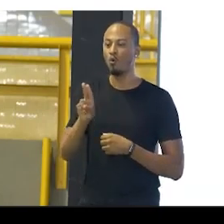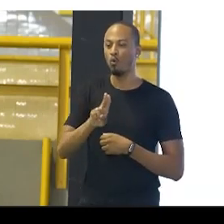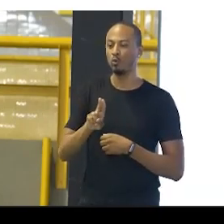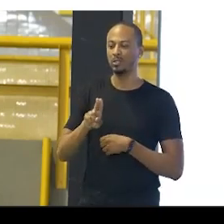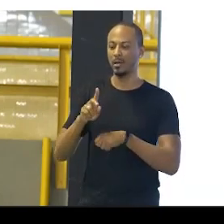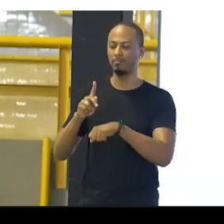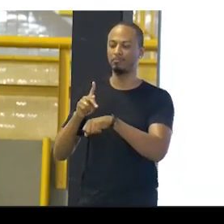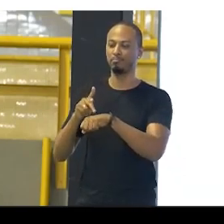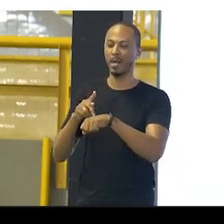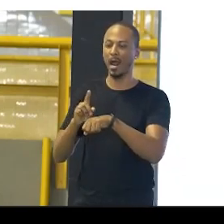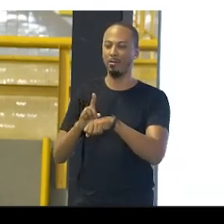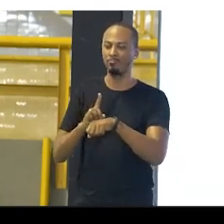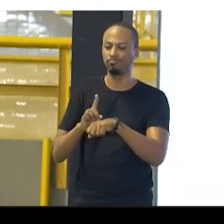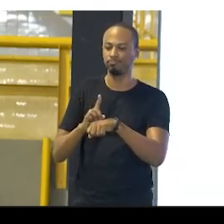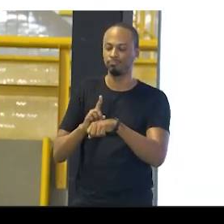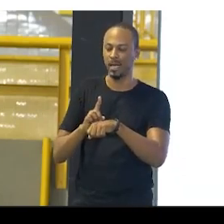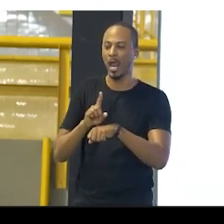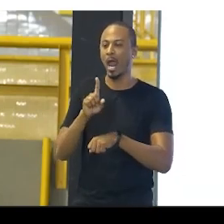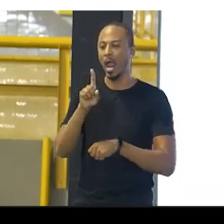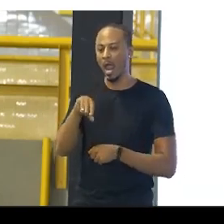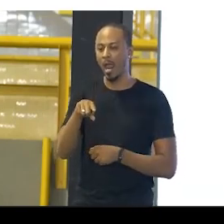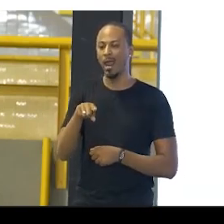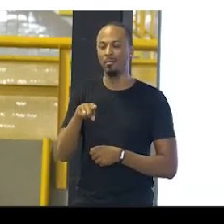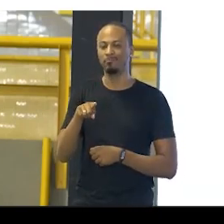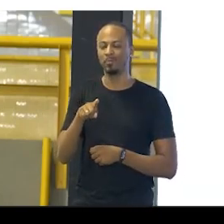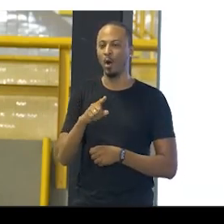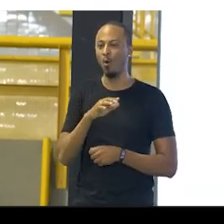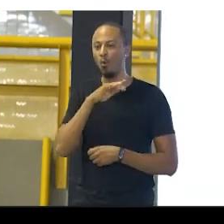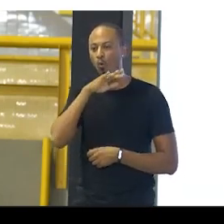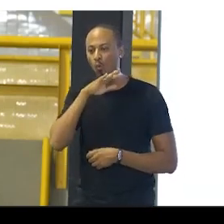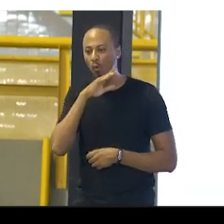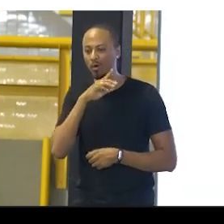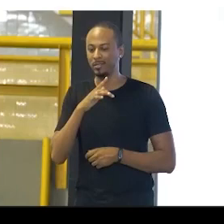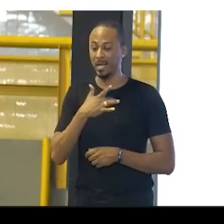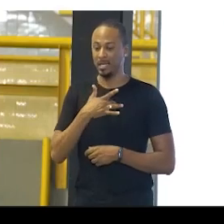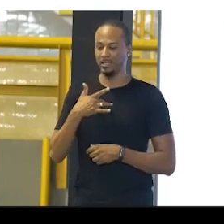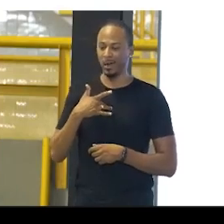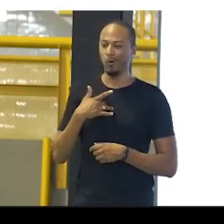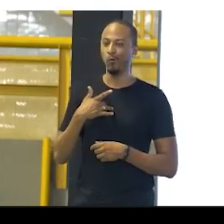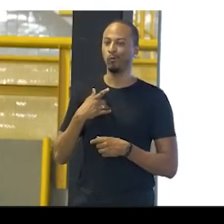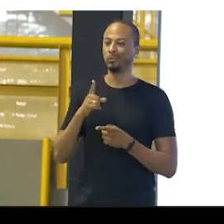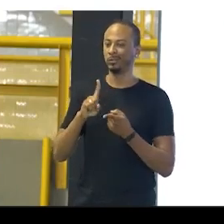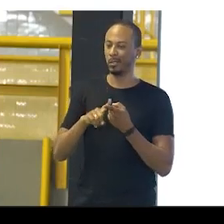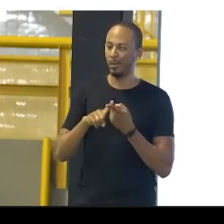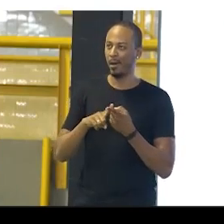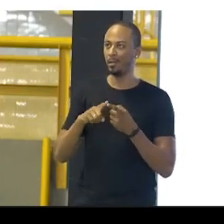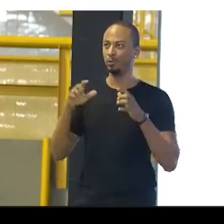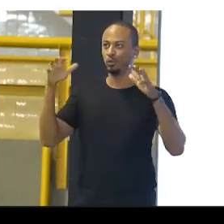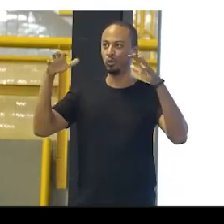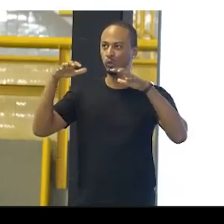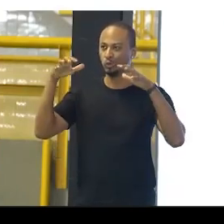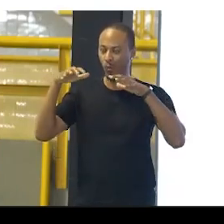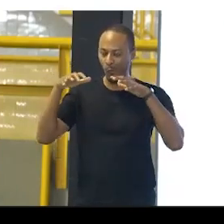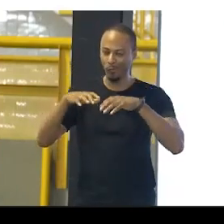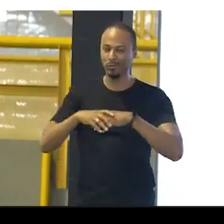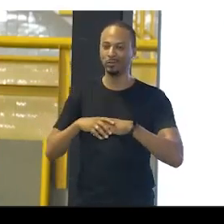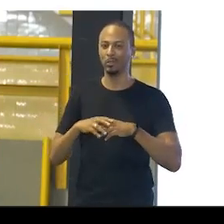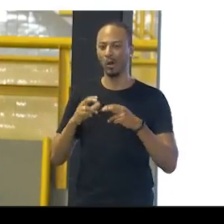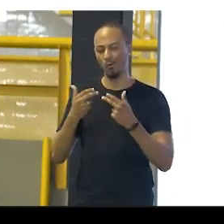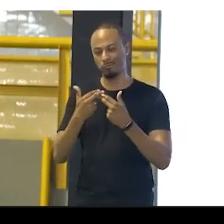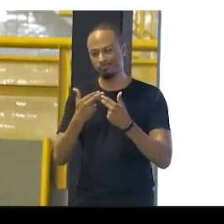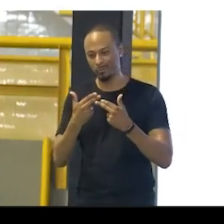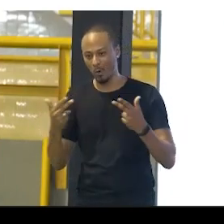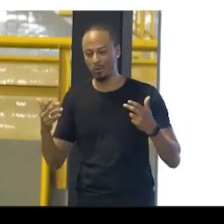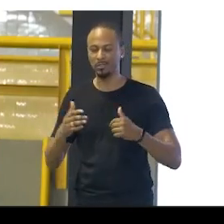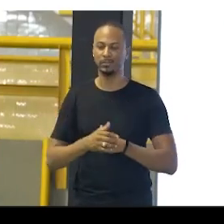gás natural, pessoal, dos três, é o menos poluente. Polui. Gás natural, geralmente, ele